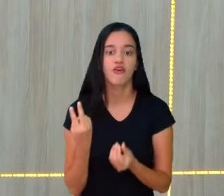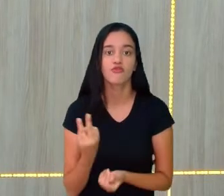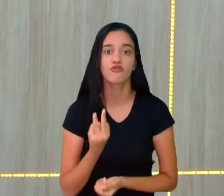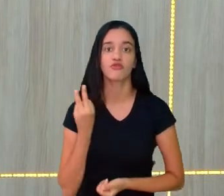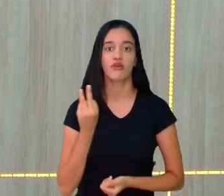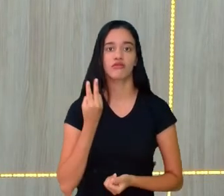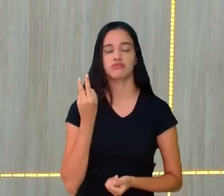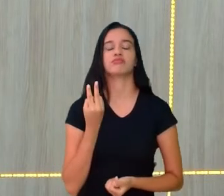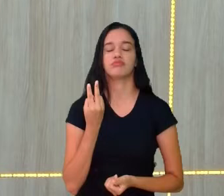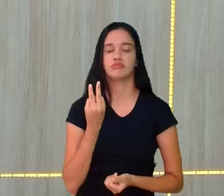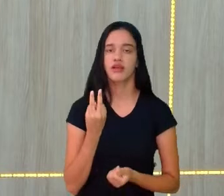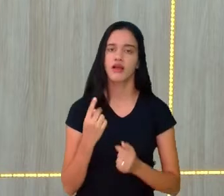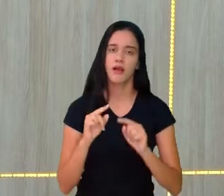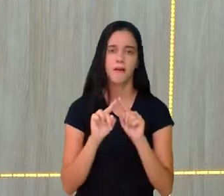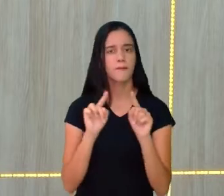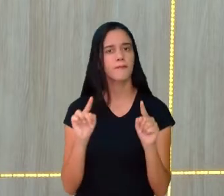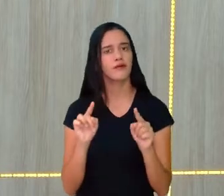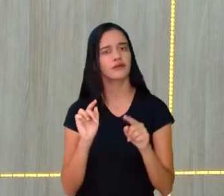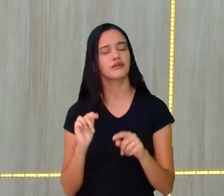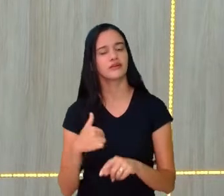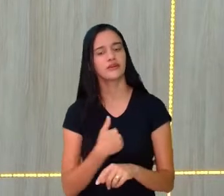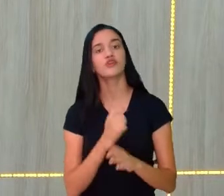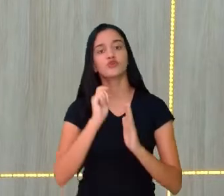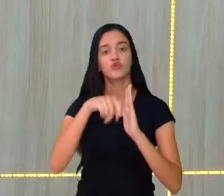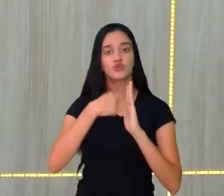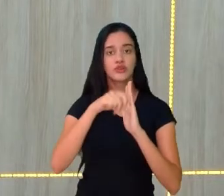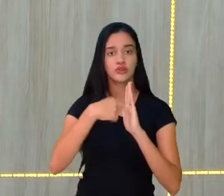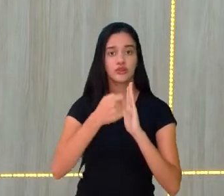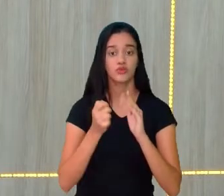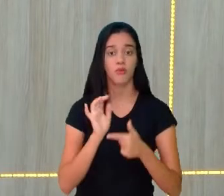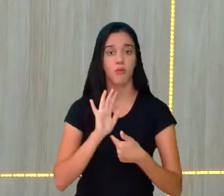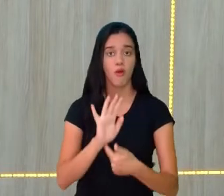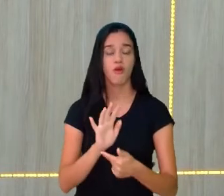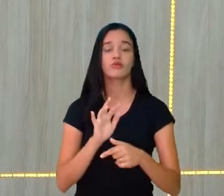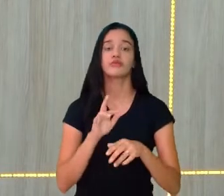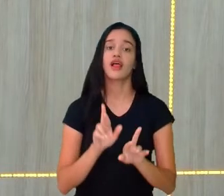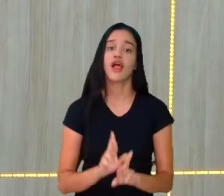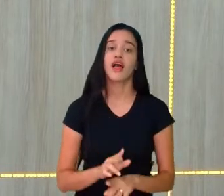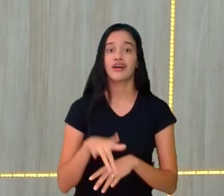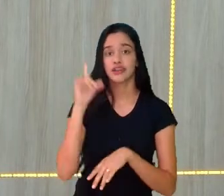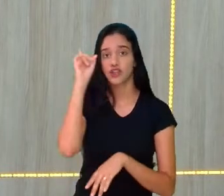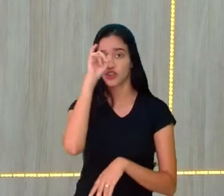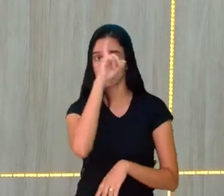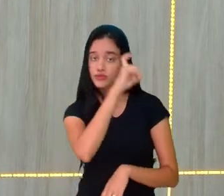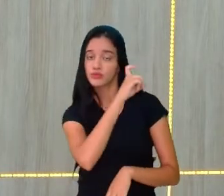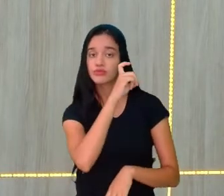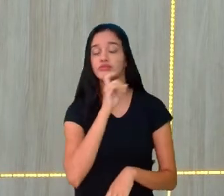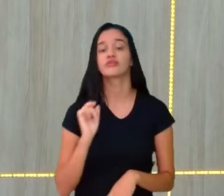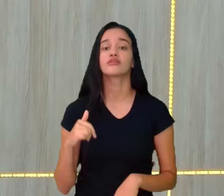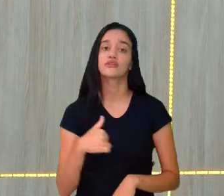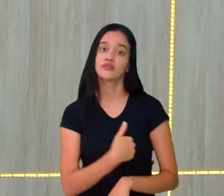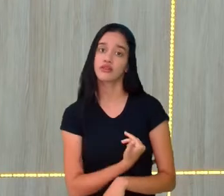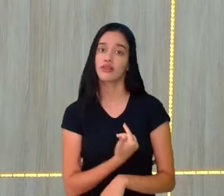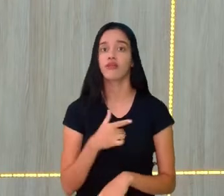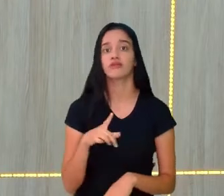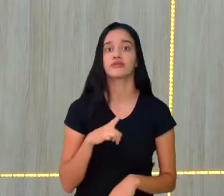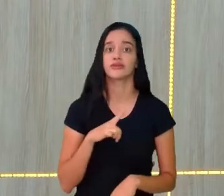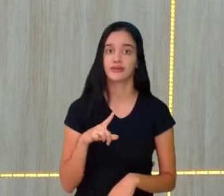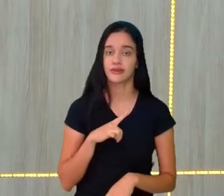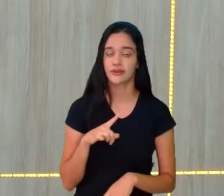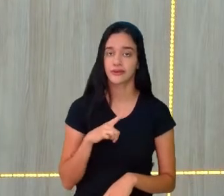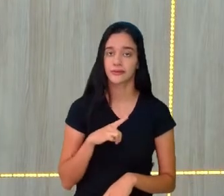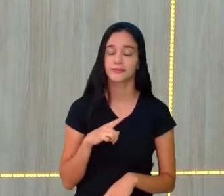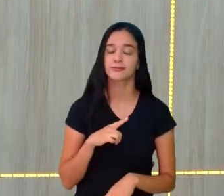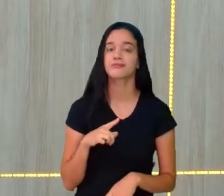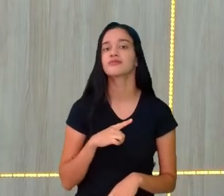nossas vidas. E mais aí, o vídeo ele fala sobre as dificuldades, né? As dificuldades que a gente enfrenta, né? Que as